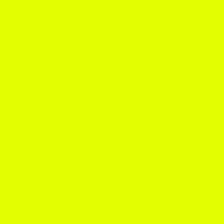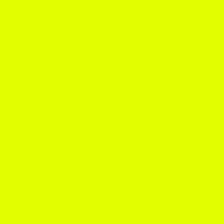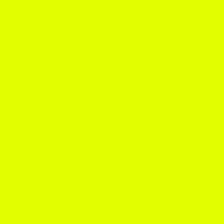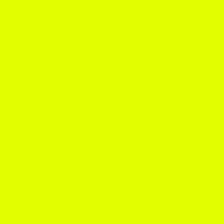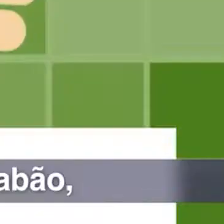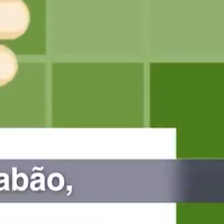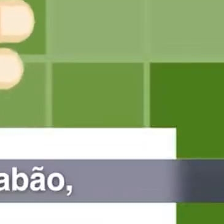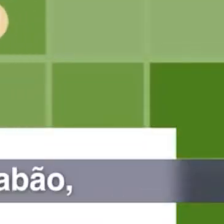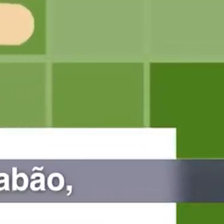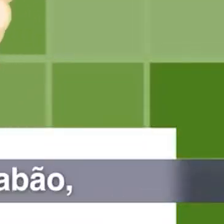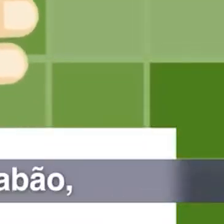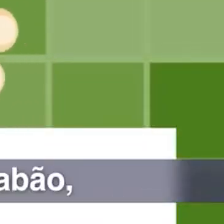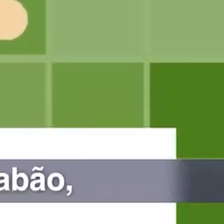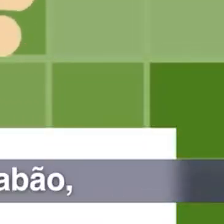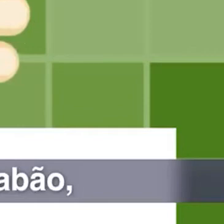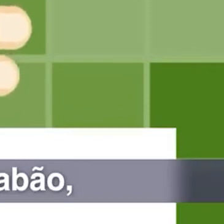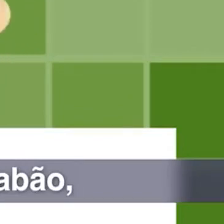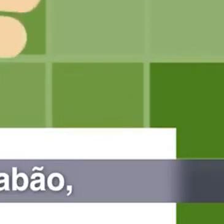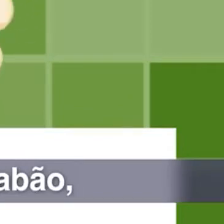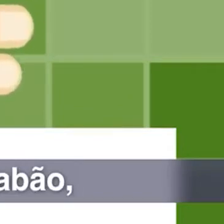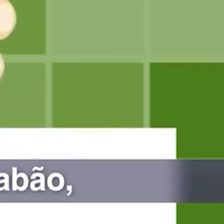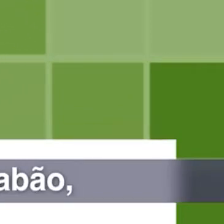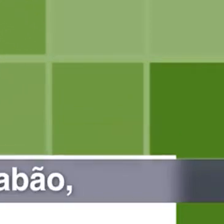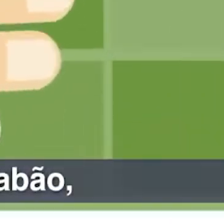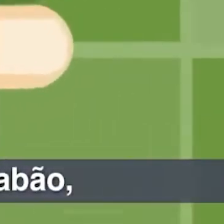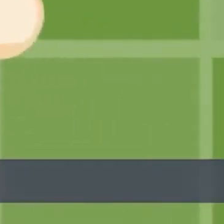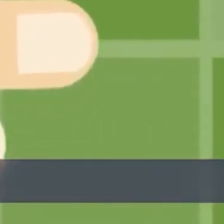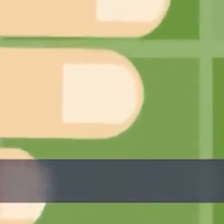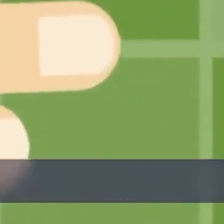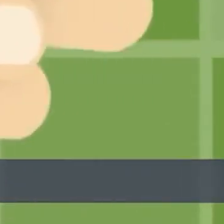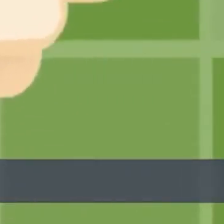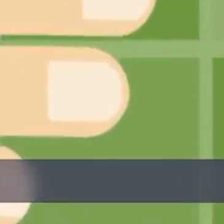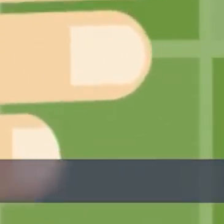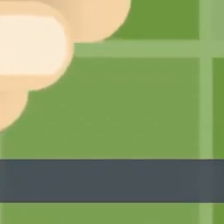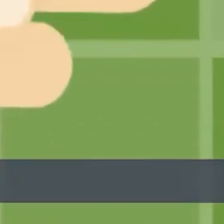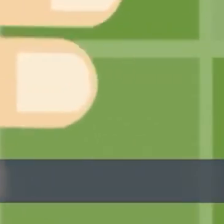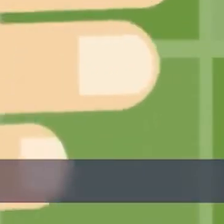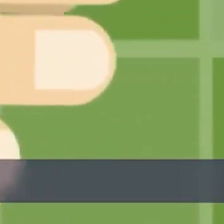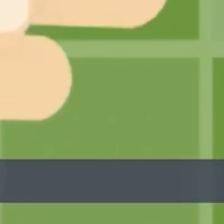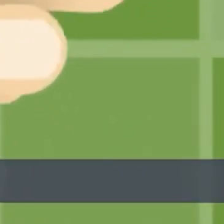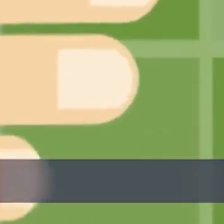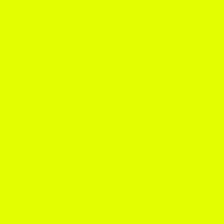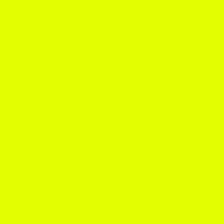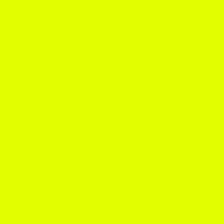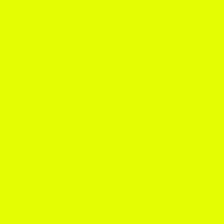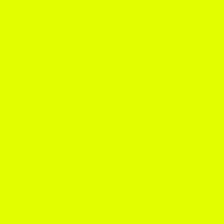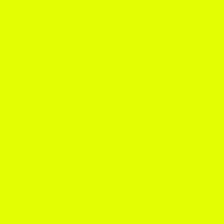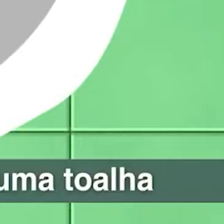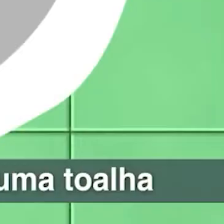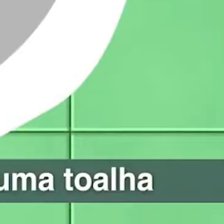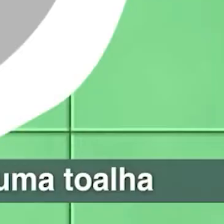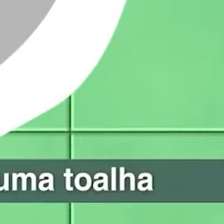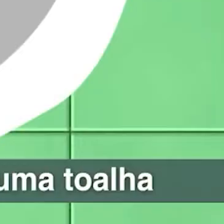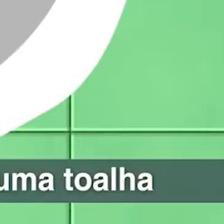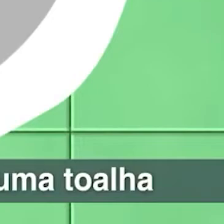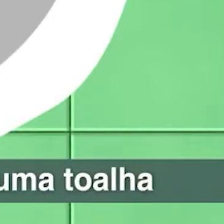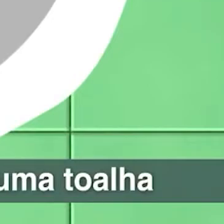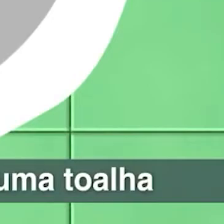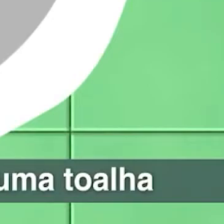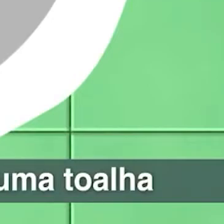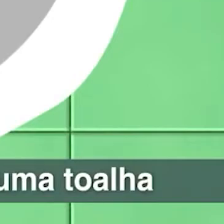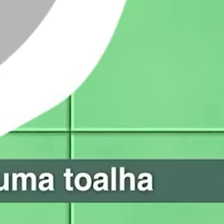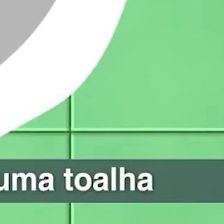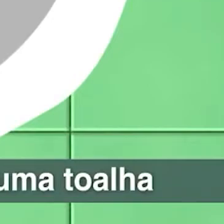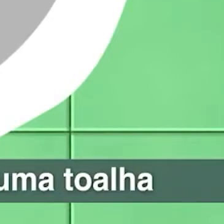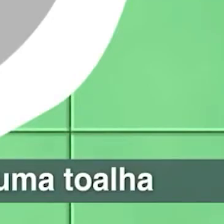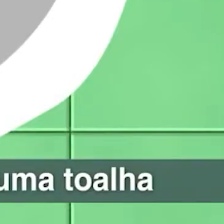polegares. 3. Enxague com água corrente para tirar o sabão, vírus e bactérias da pele. 4. Se possível, feche a